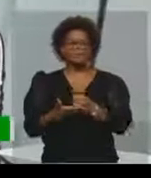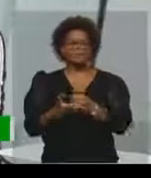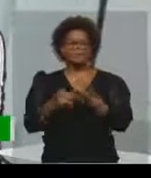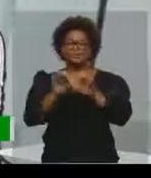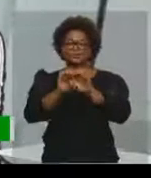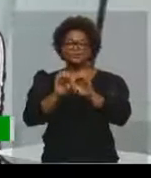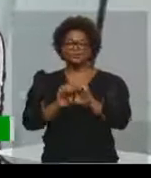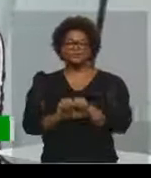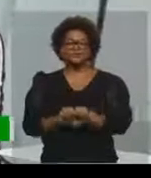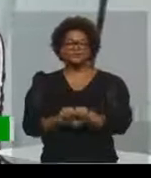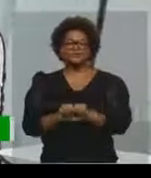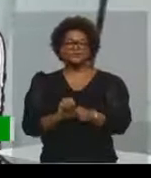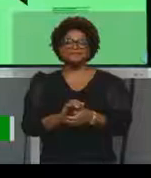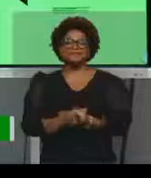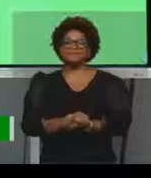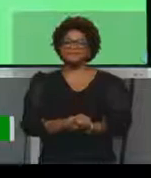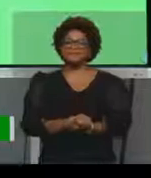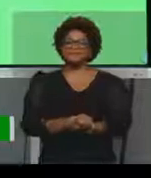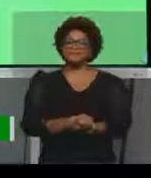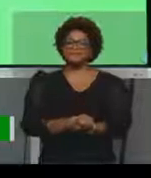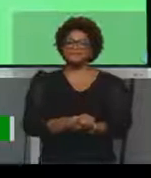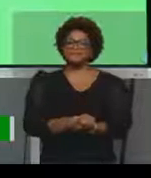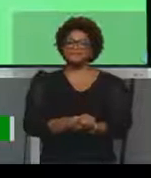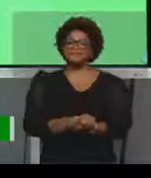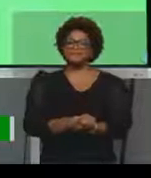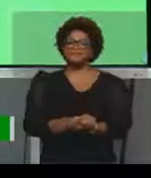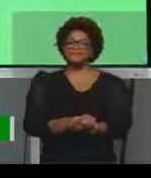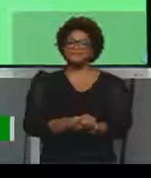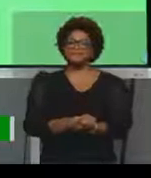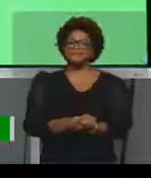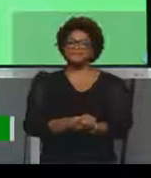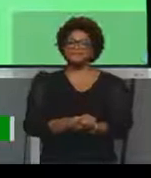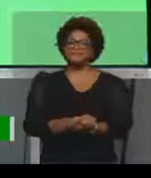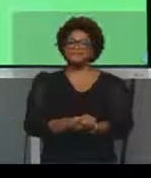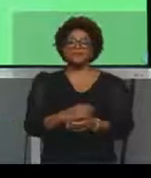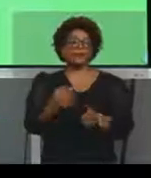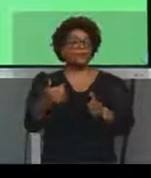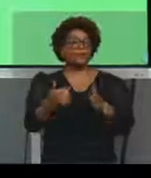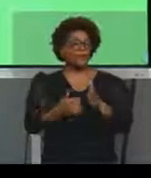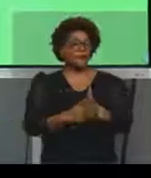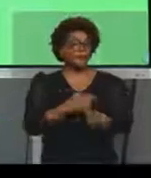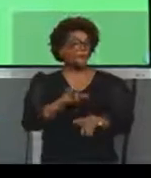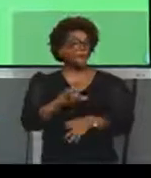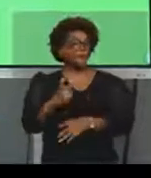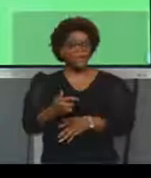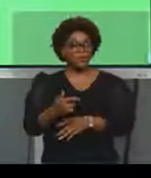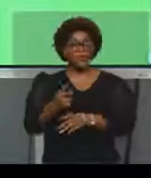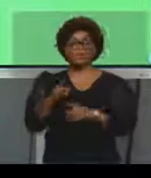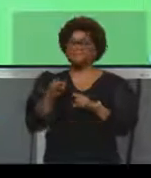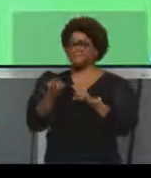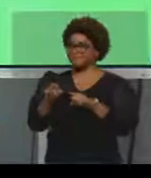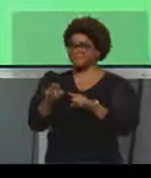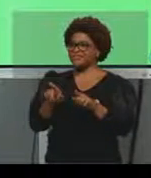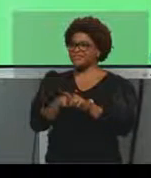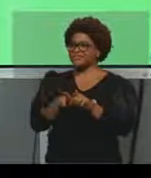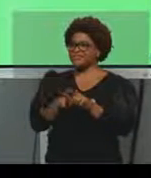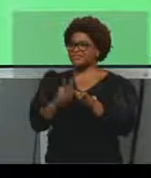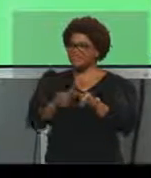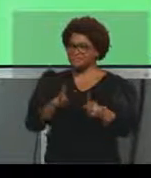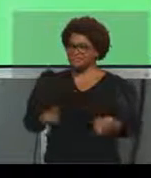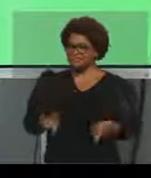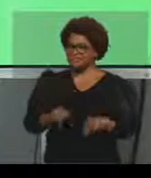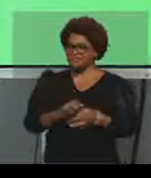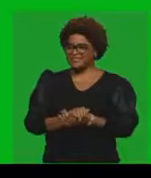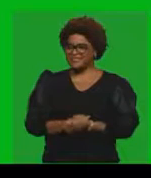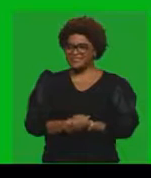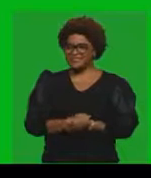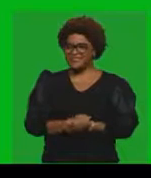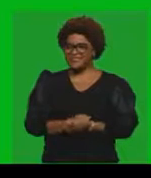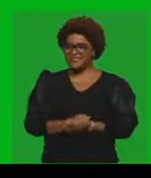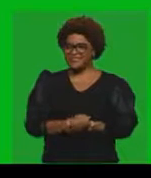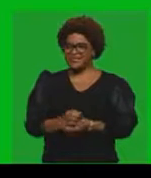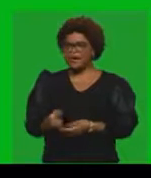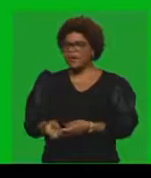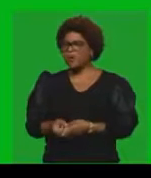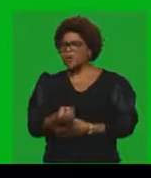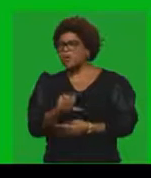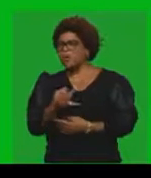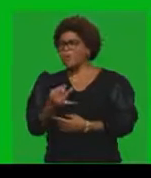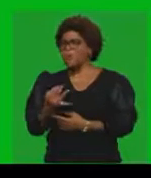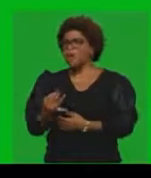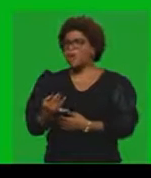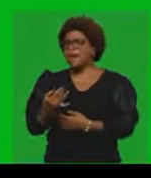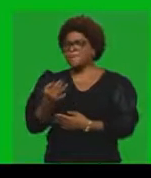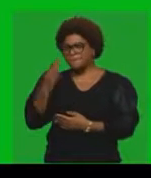estrutura. Excelente. Nossa próxima dúvida também é para você. Quais os principais recursos linguísticos